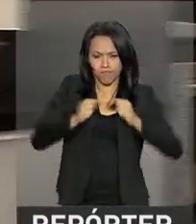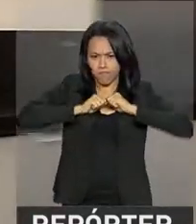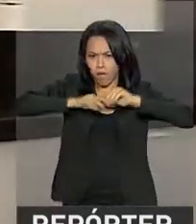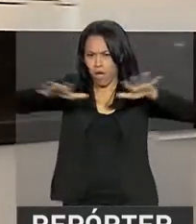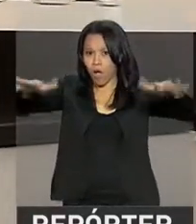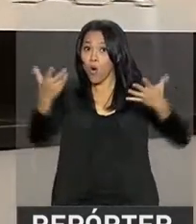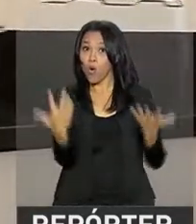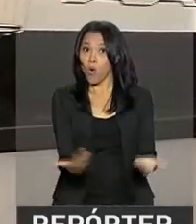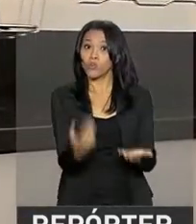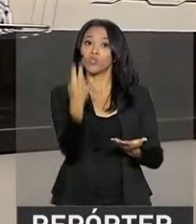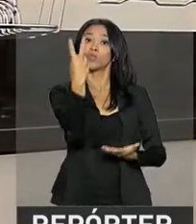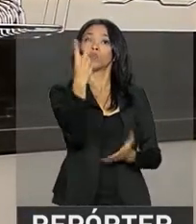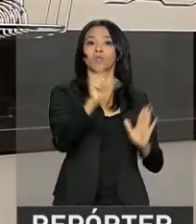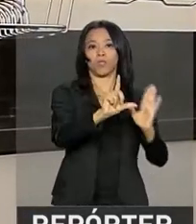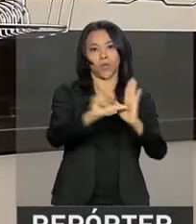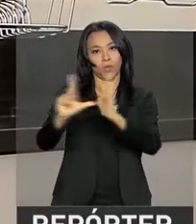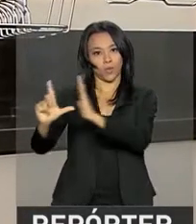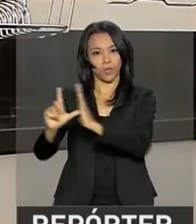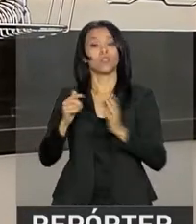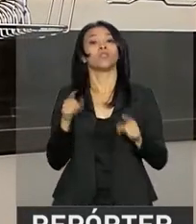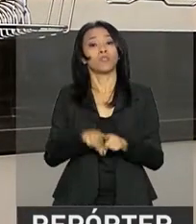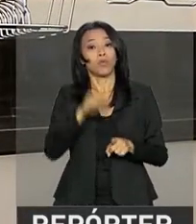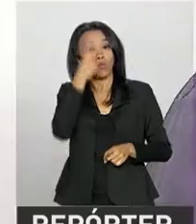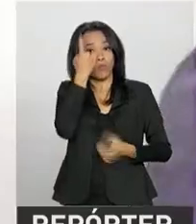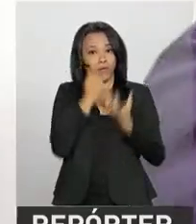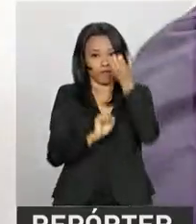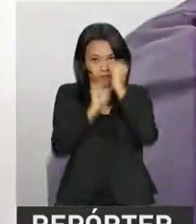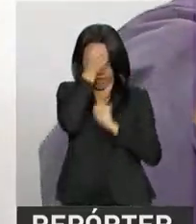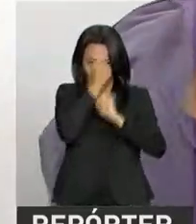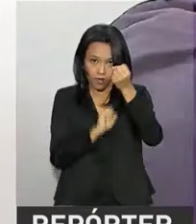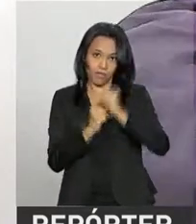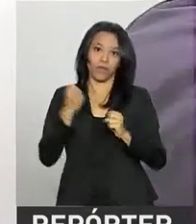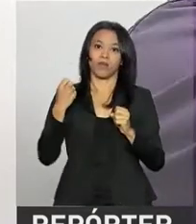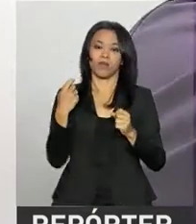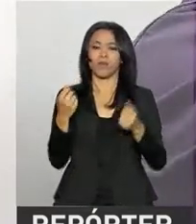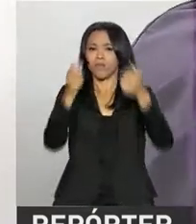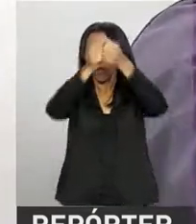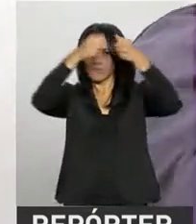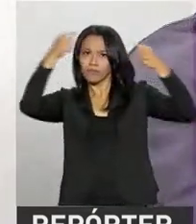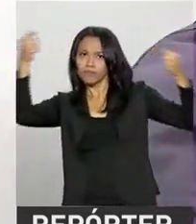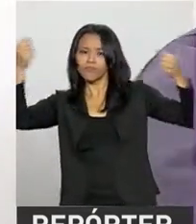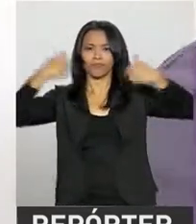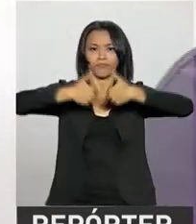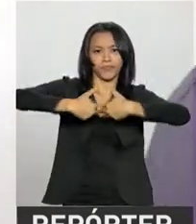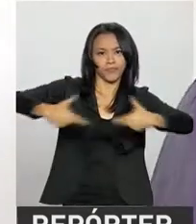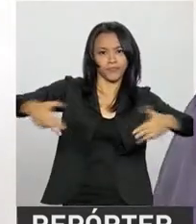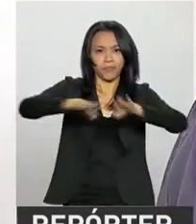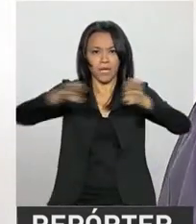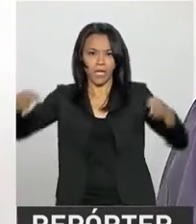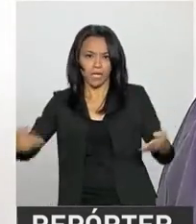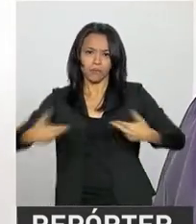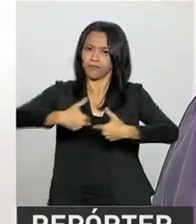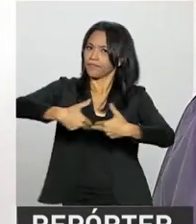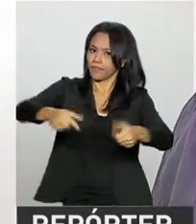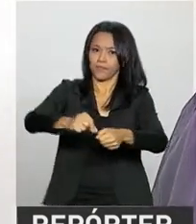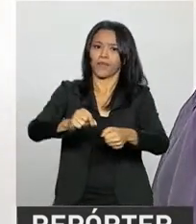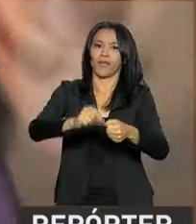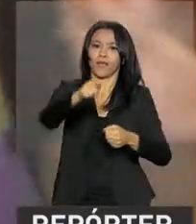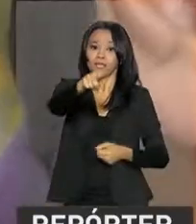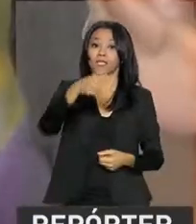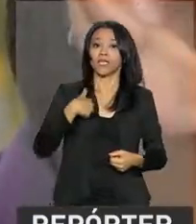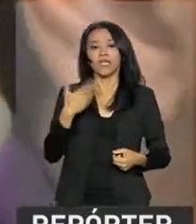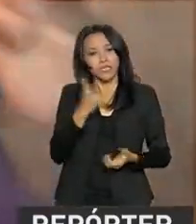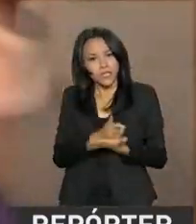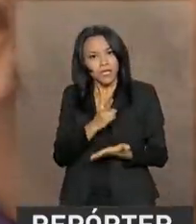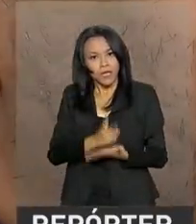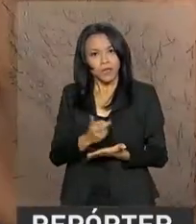duas lojas e uma fábrica de móveis para continuar crescendo samuel procura sempre se especializar e encontrou